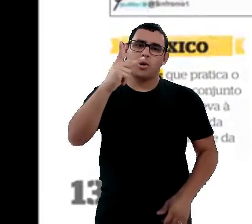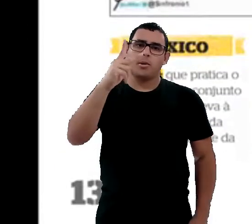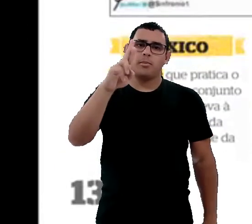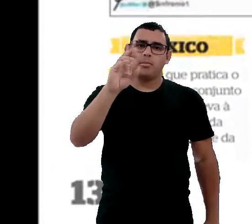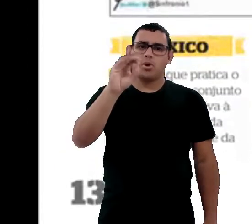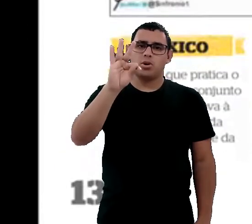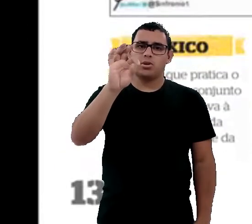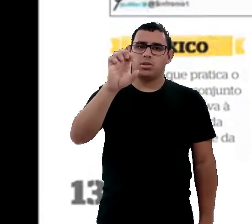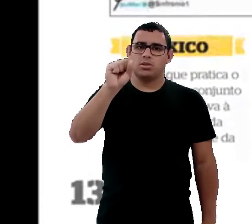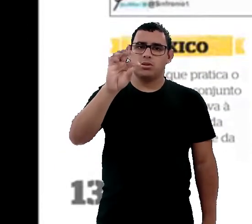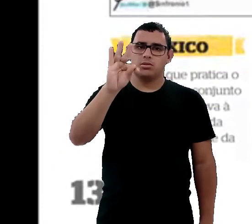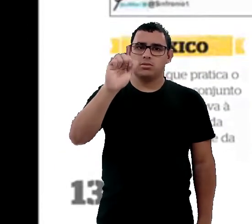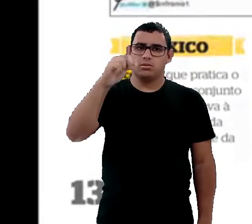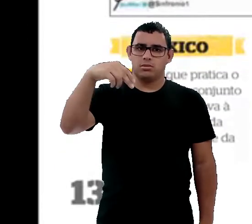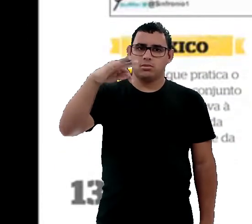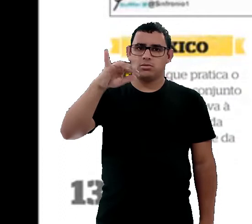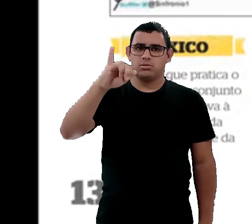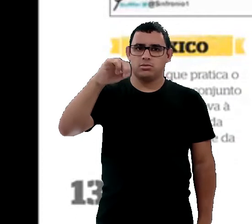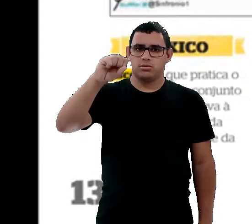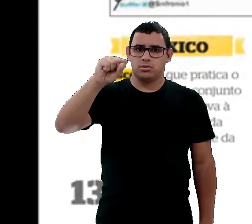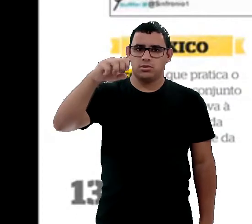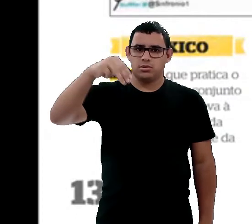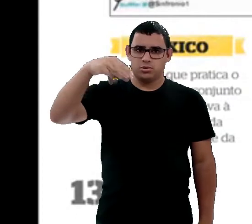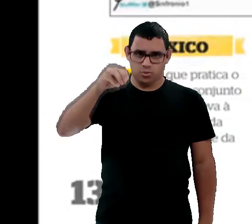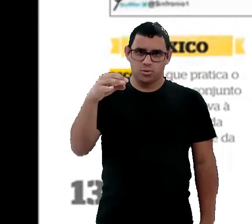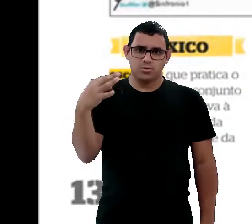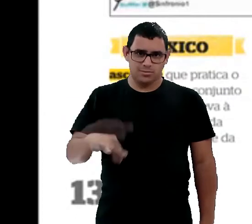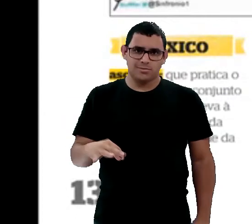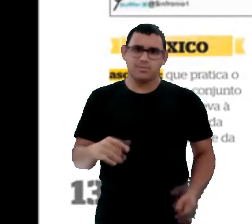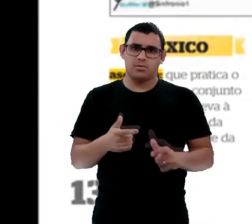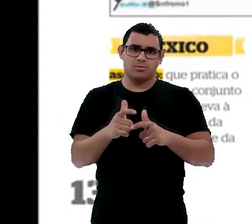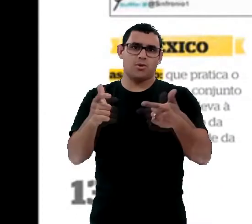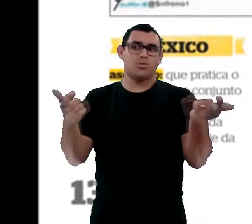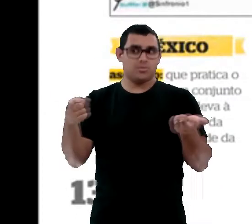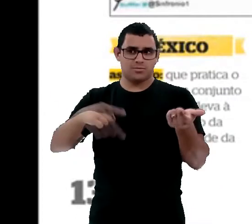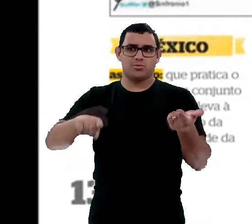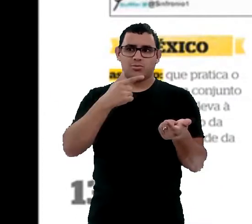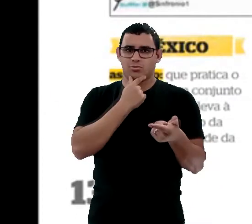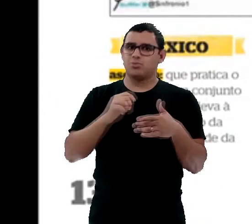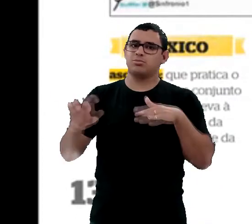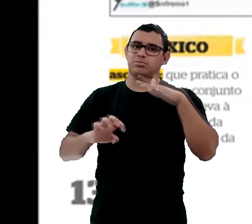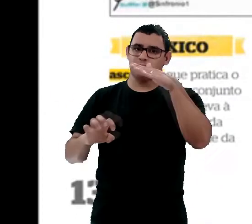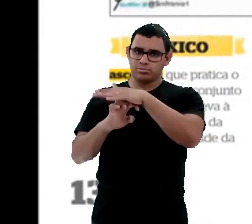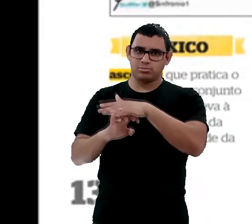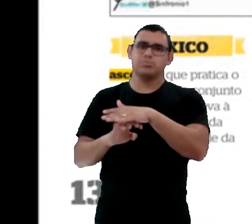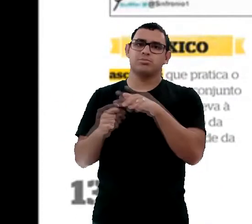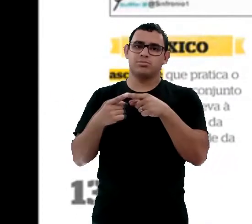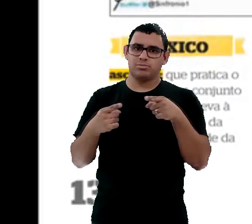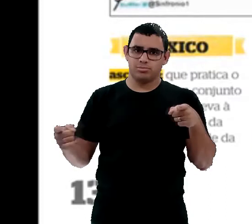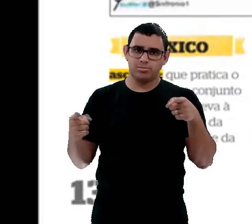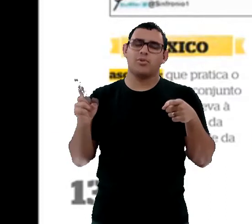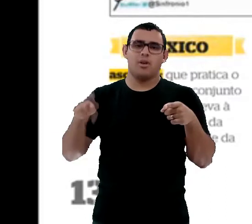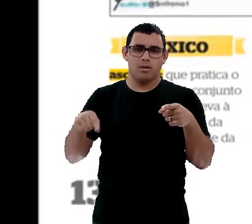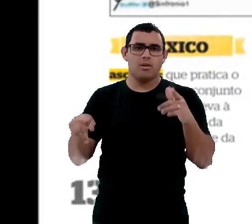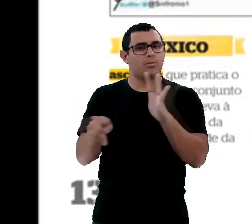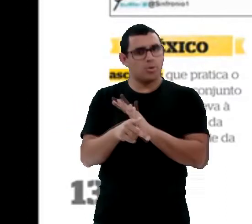protestantismo. Então, não é por acaso que grandes empresários industriais